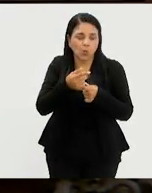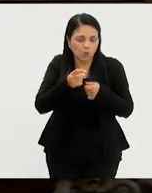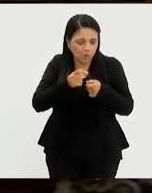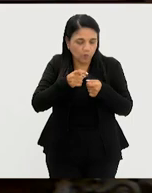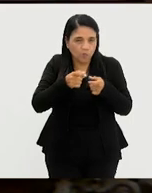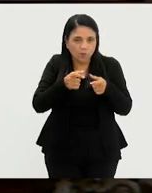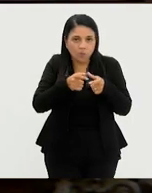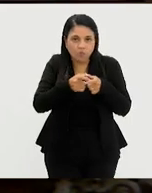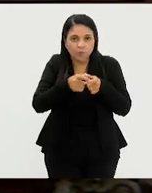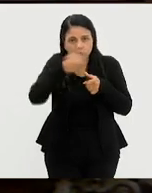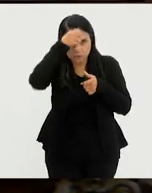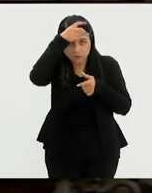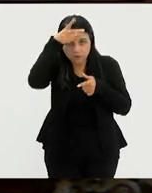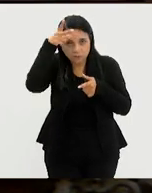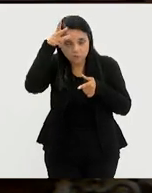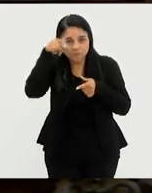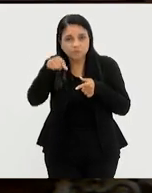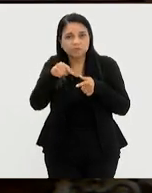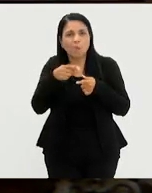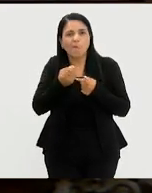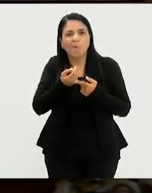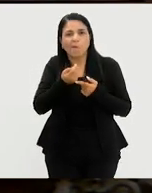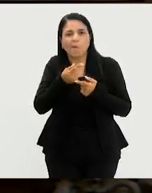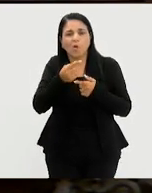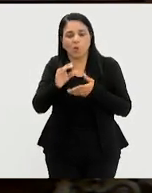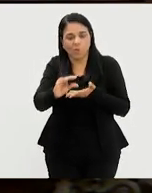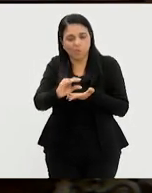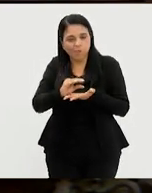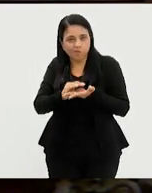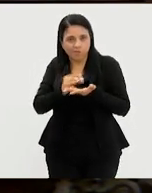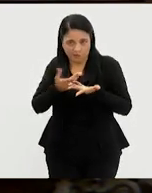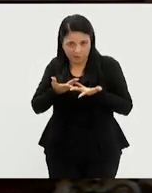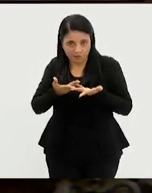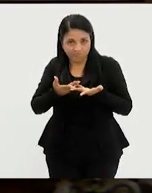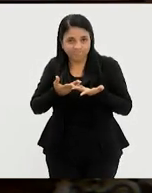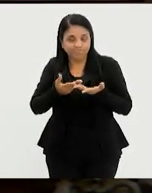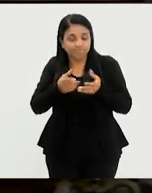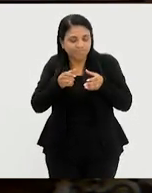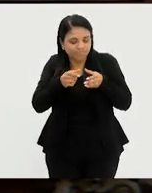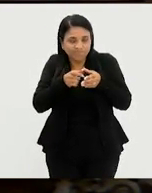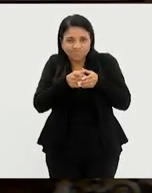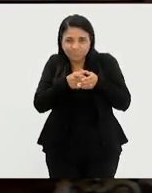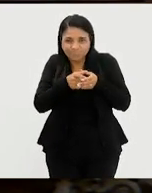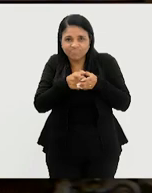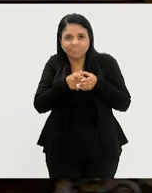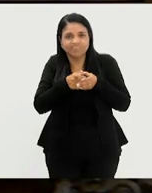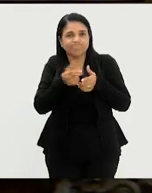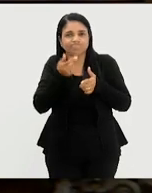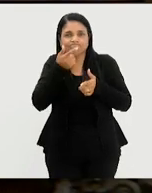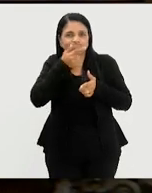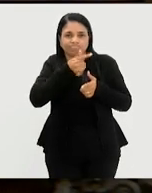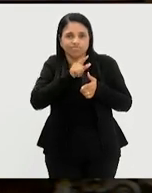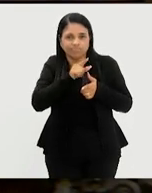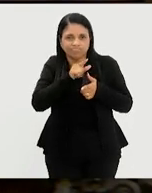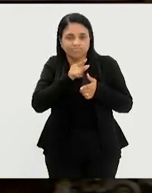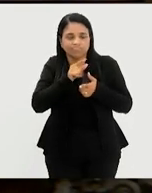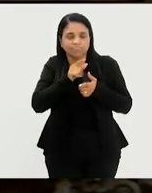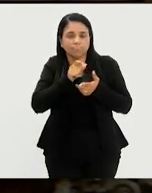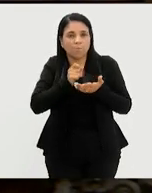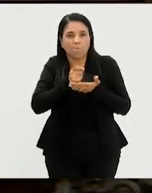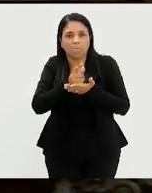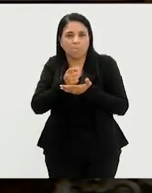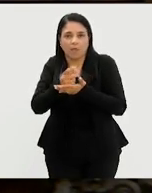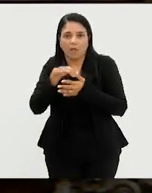poucos recursos que muitos desses municípios não estão mais conseguindo arcar com seu custo